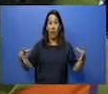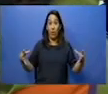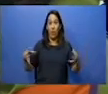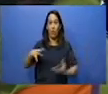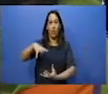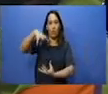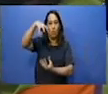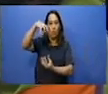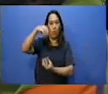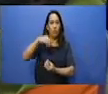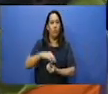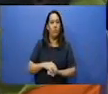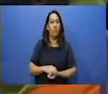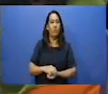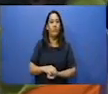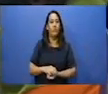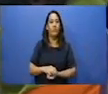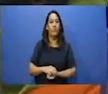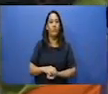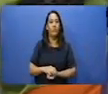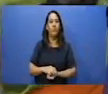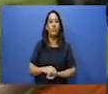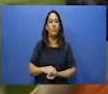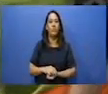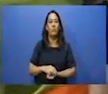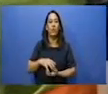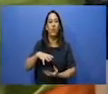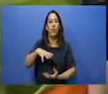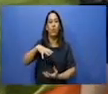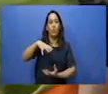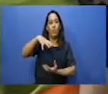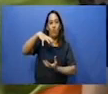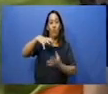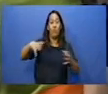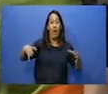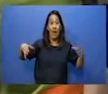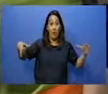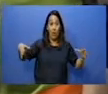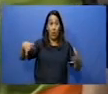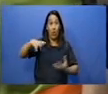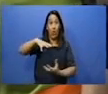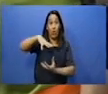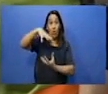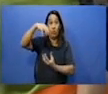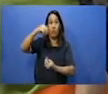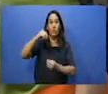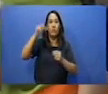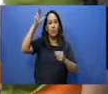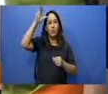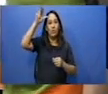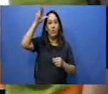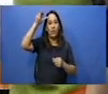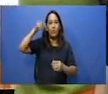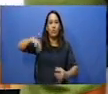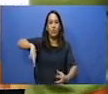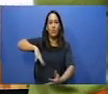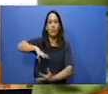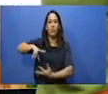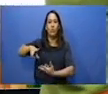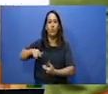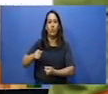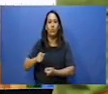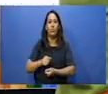maior. Então, vamos lá escrever o assunto. O maior ovo de